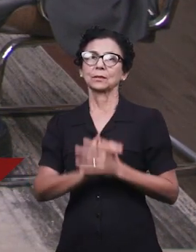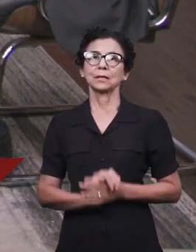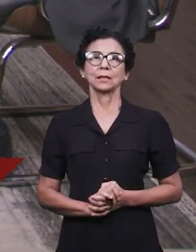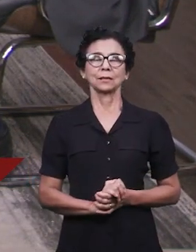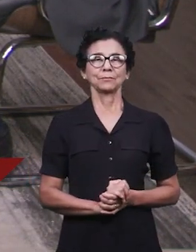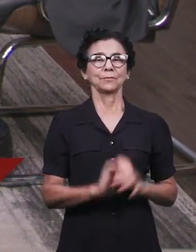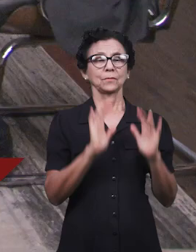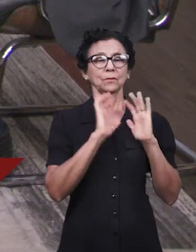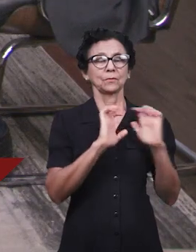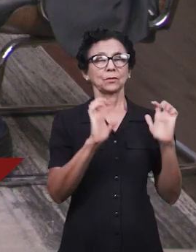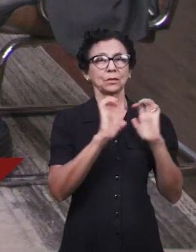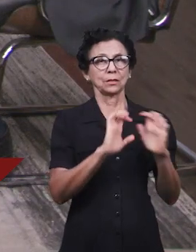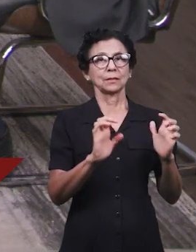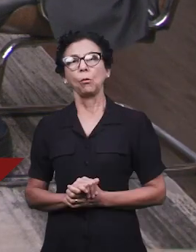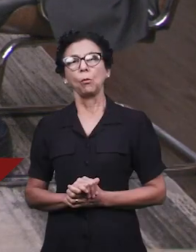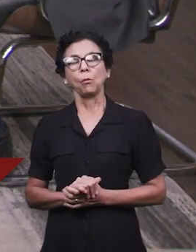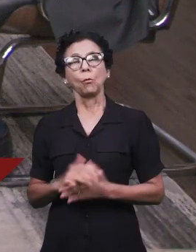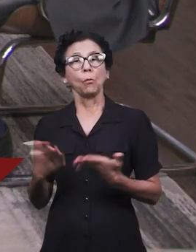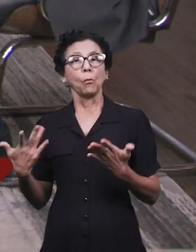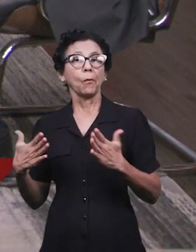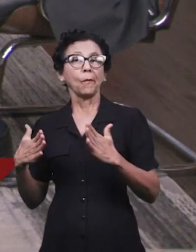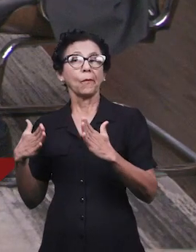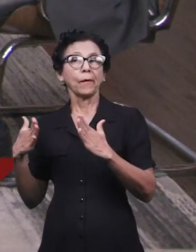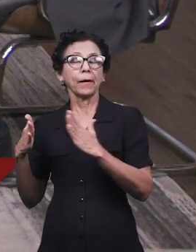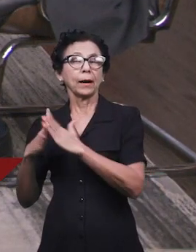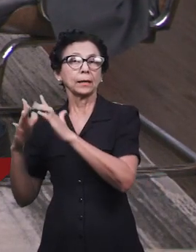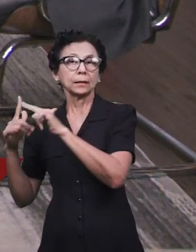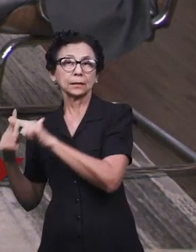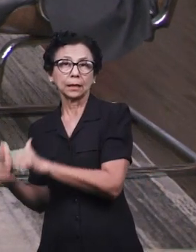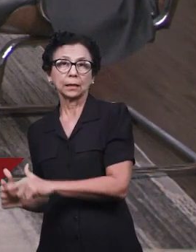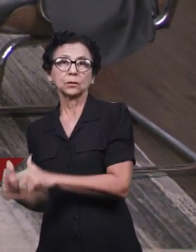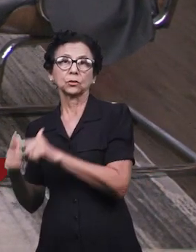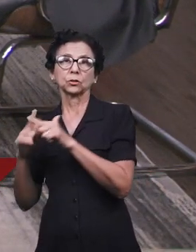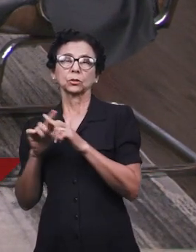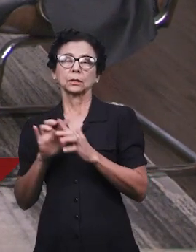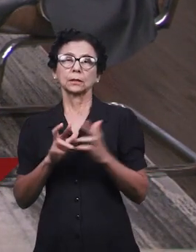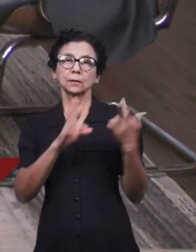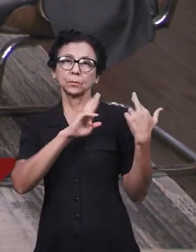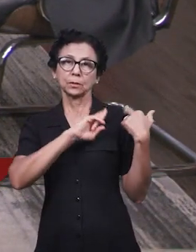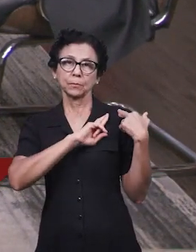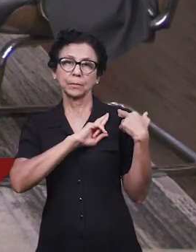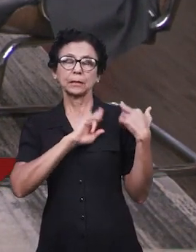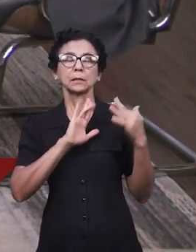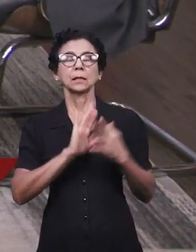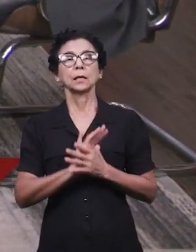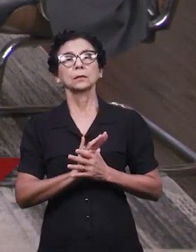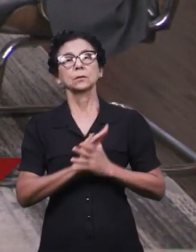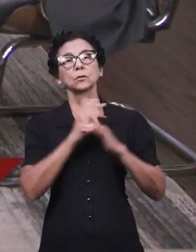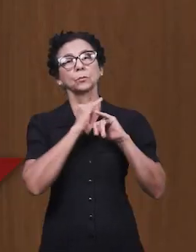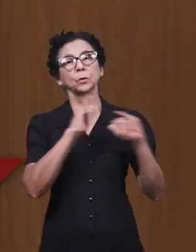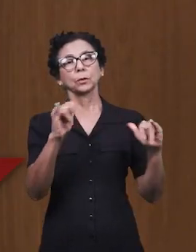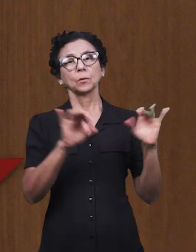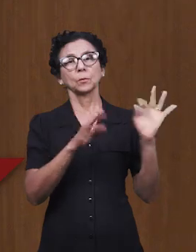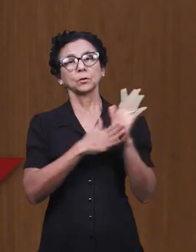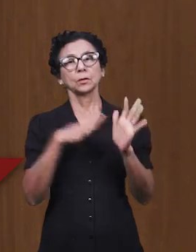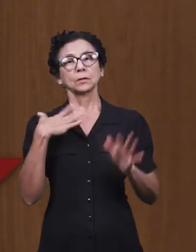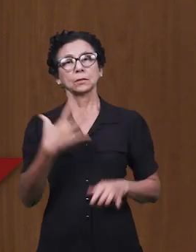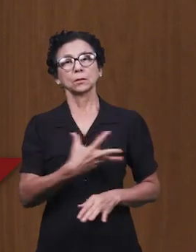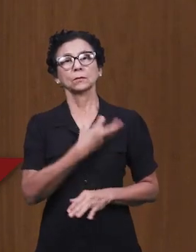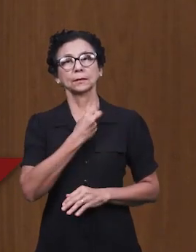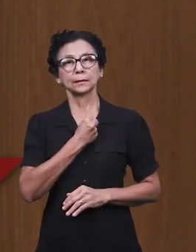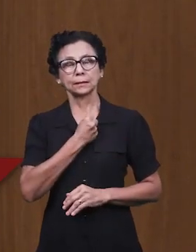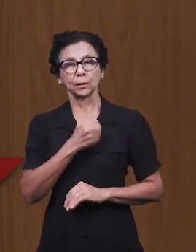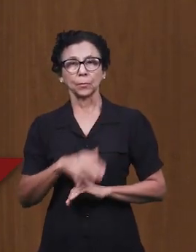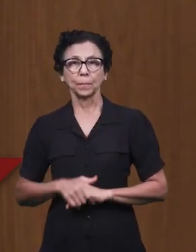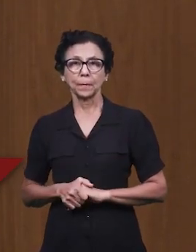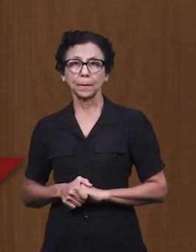sentir o amor de Deus, ela não consegue, o amor de Jesus. E nós vamos tratar do amor de Jesus pela igreja e de que forma ele une